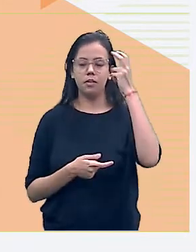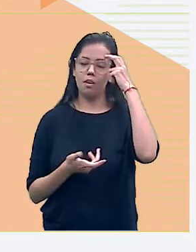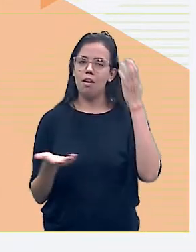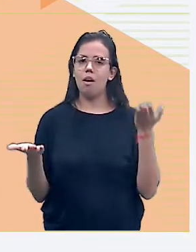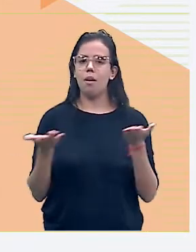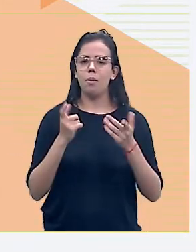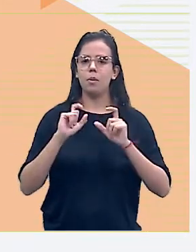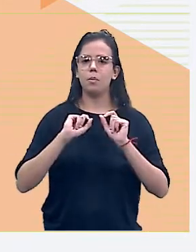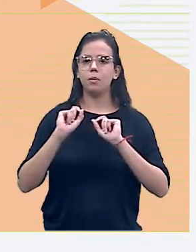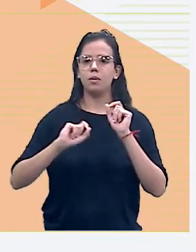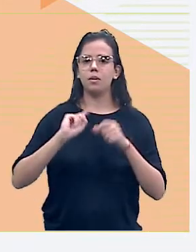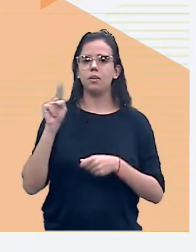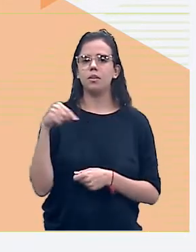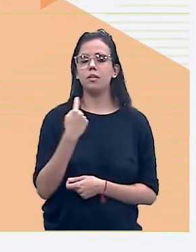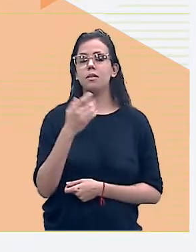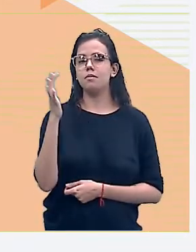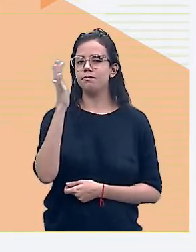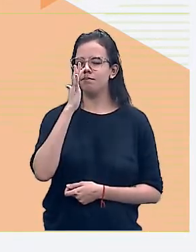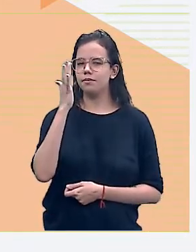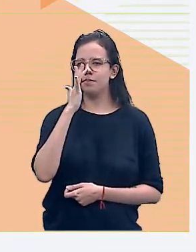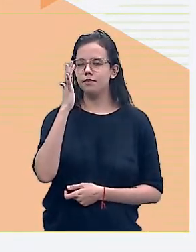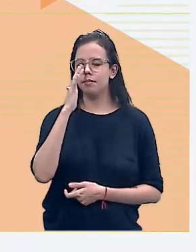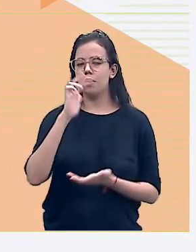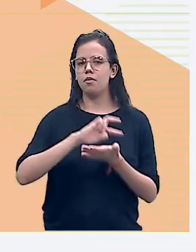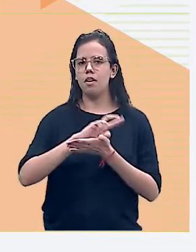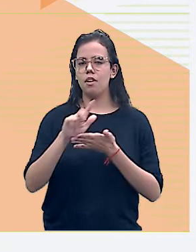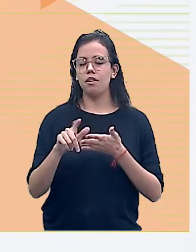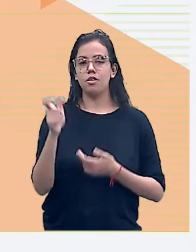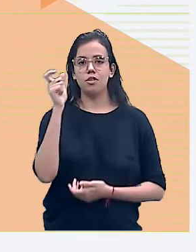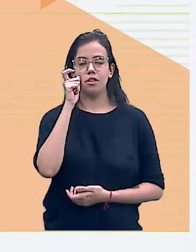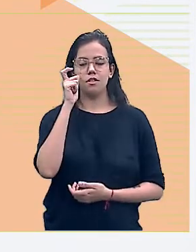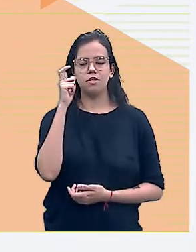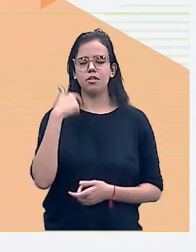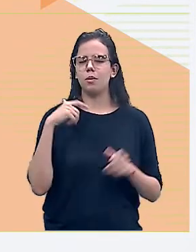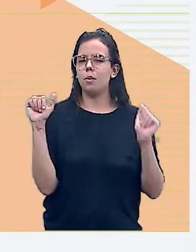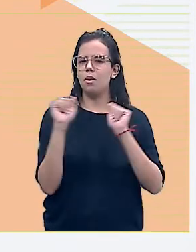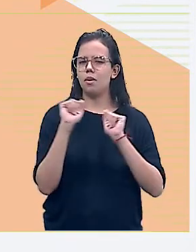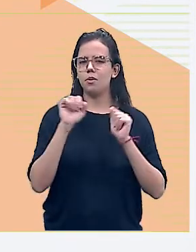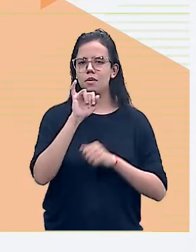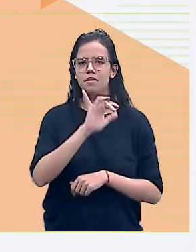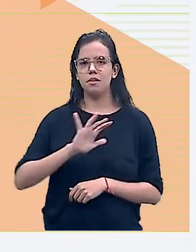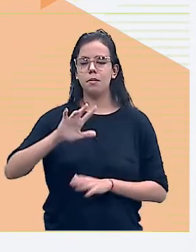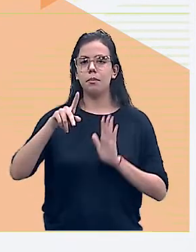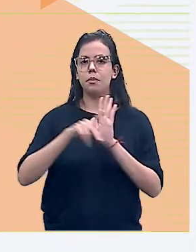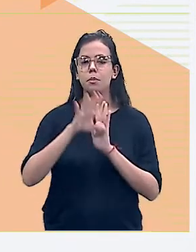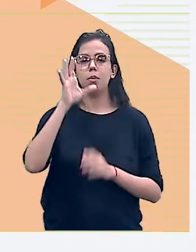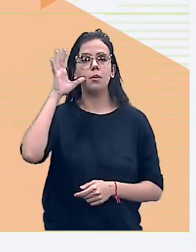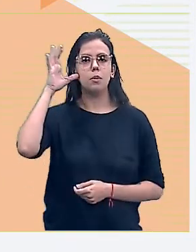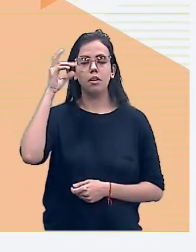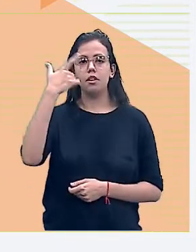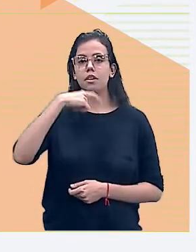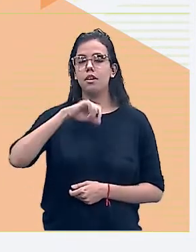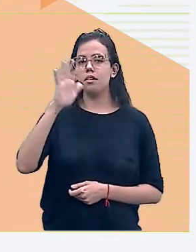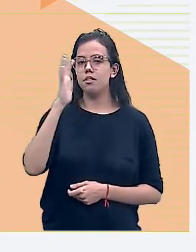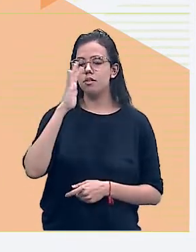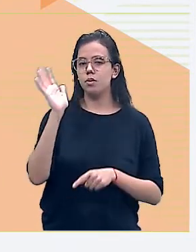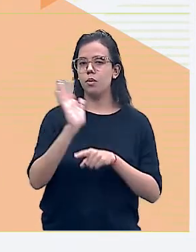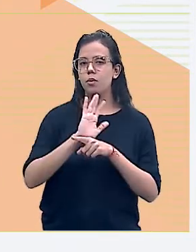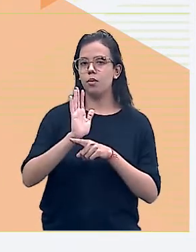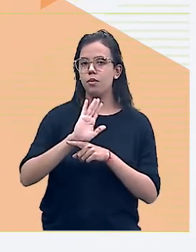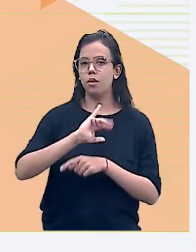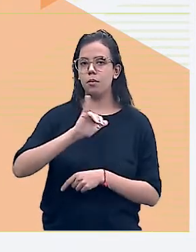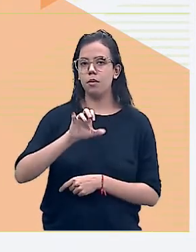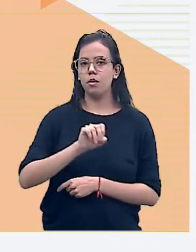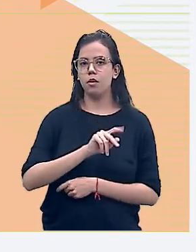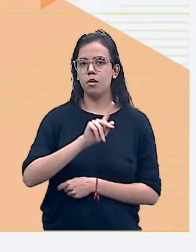espiadinha em alguns repertórios interessantes eu sou fã dessa imagem do coringa quem aí Assistiu ao filme Joker é um